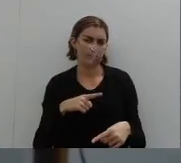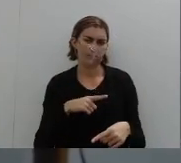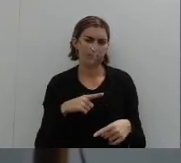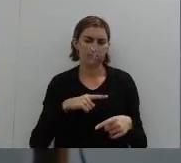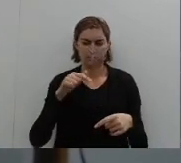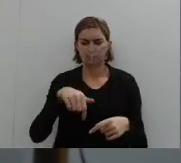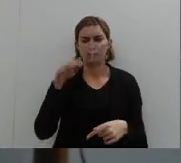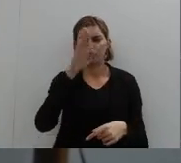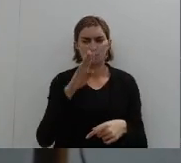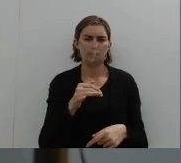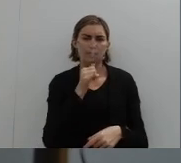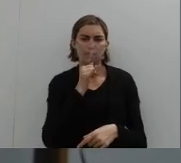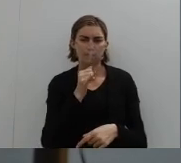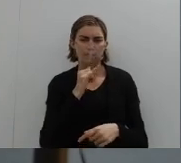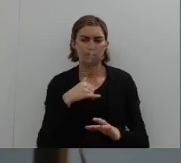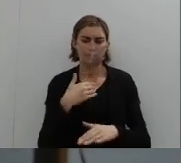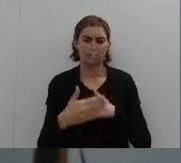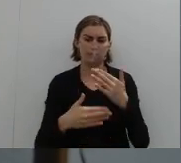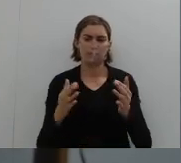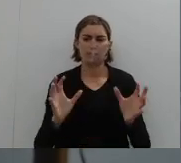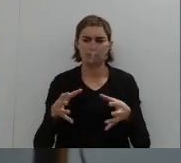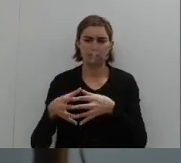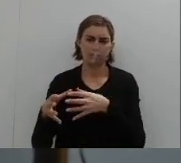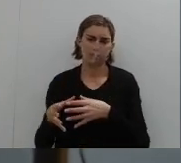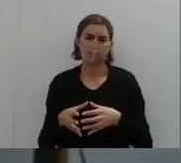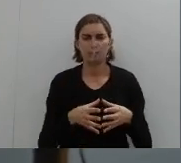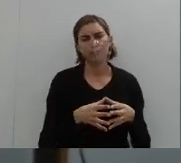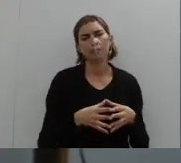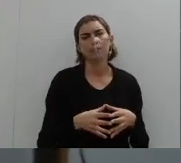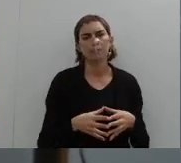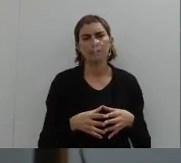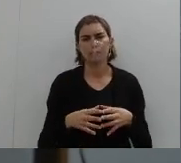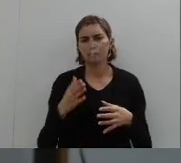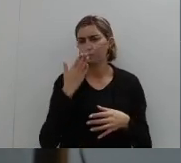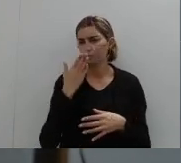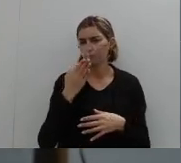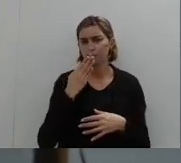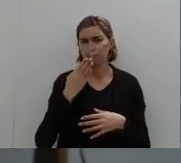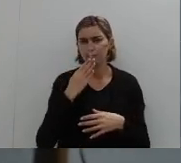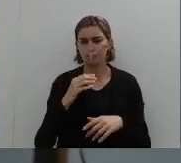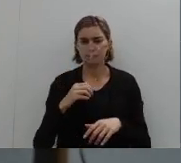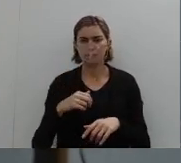aqui no Brasil, por exemplo, nós tínhamos um processo coletivo, certo? Os indígenas, eles